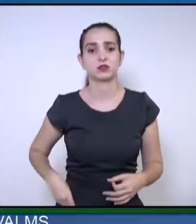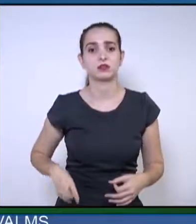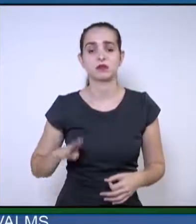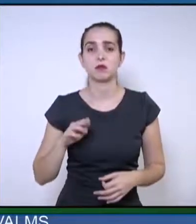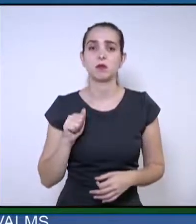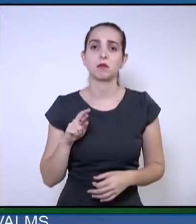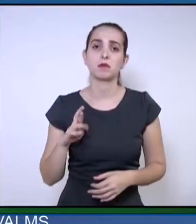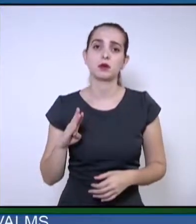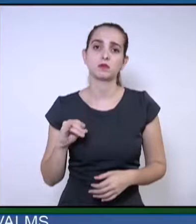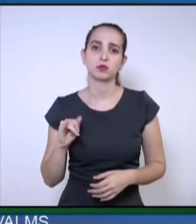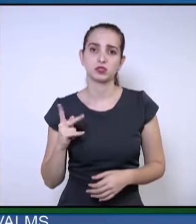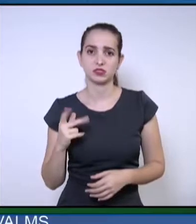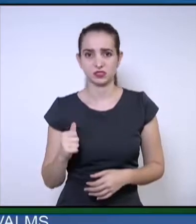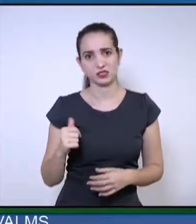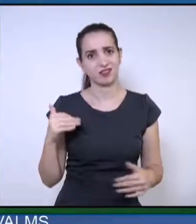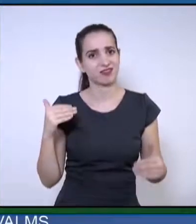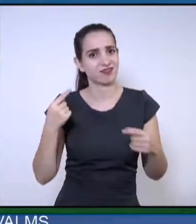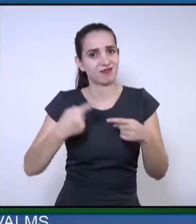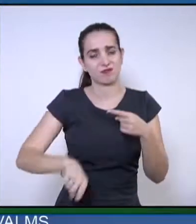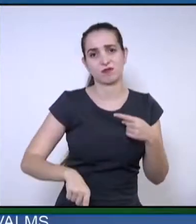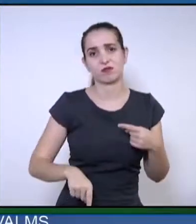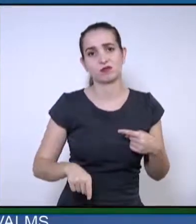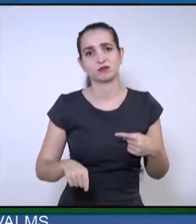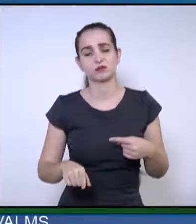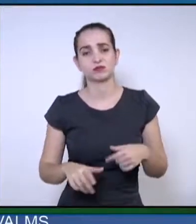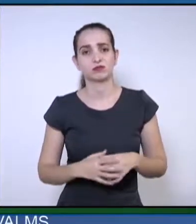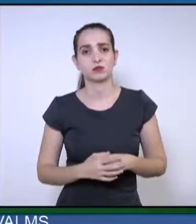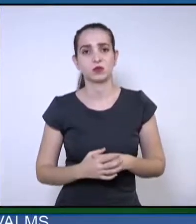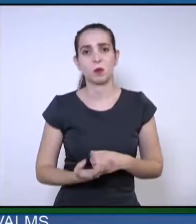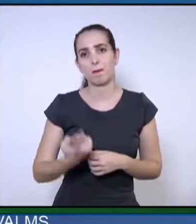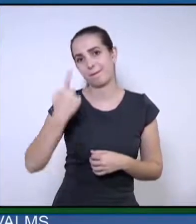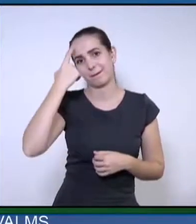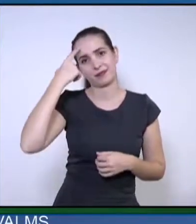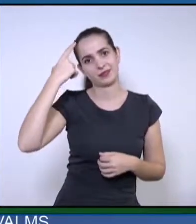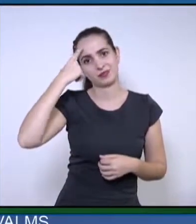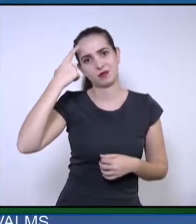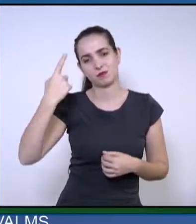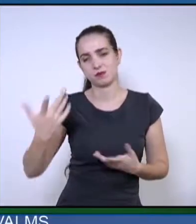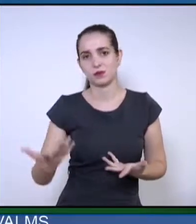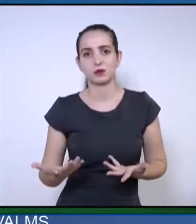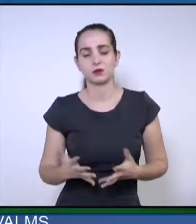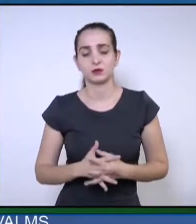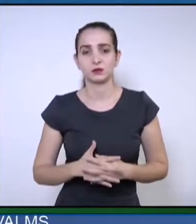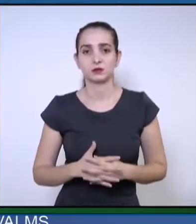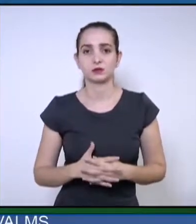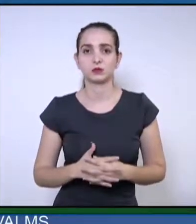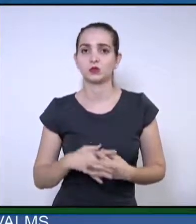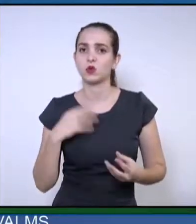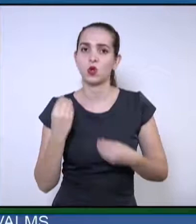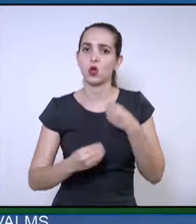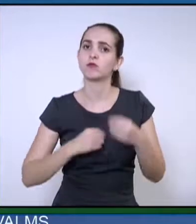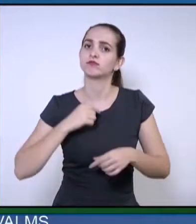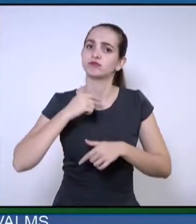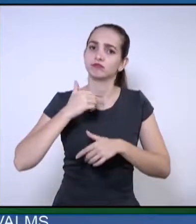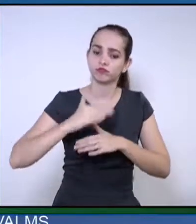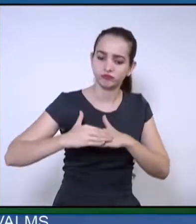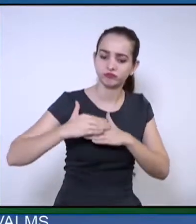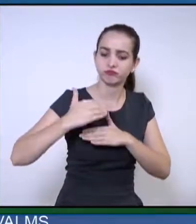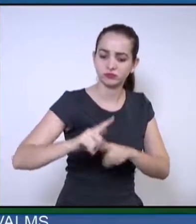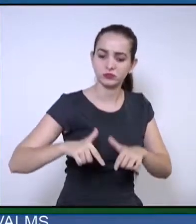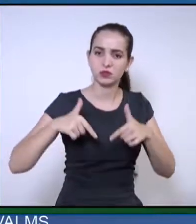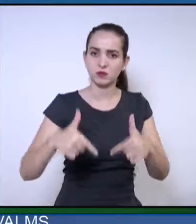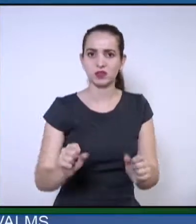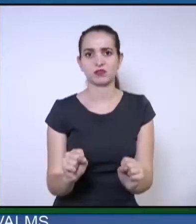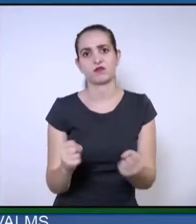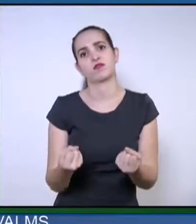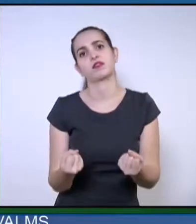concorda com o pensamento, com a forma de atuar, de agir, de